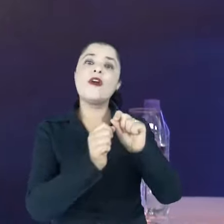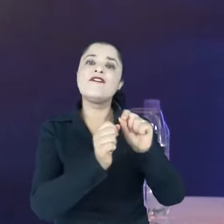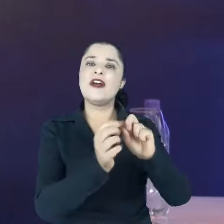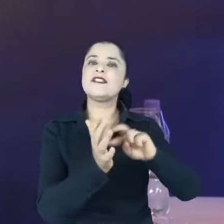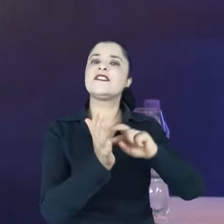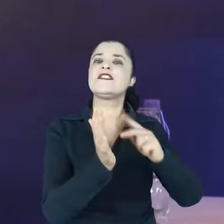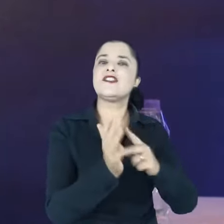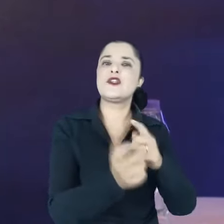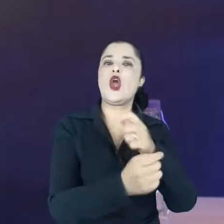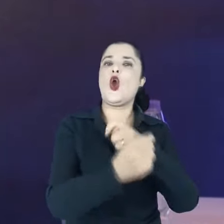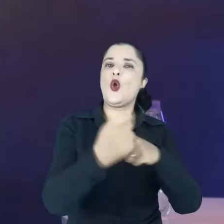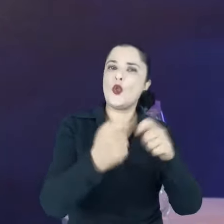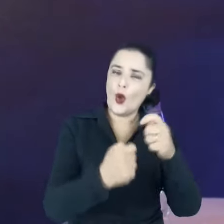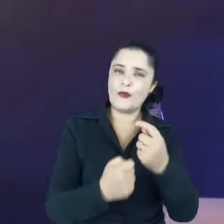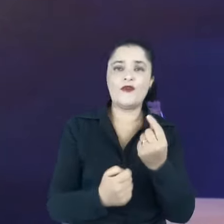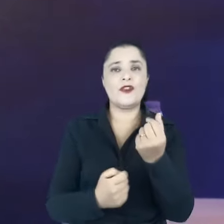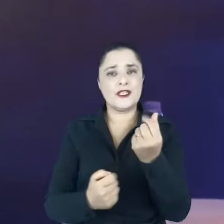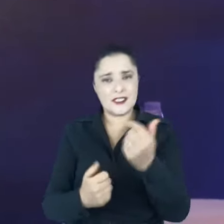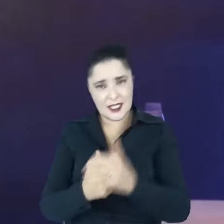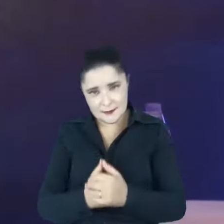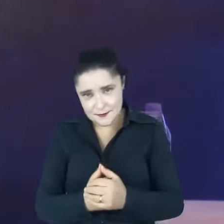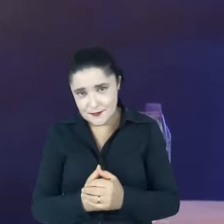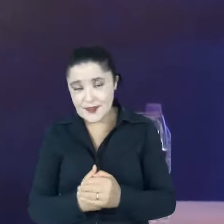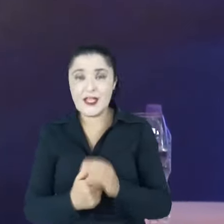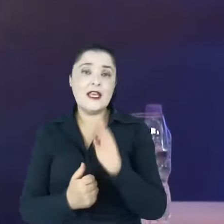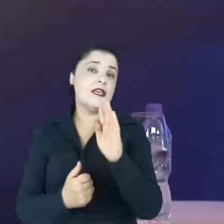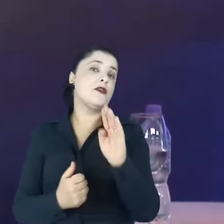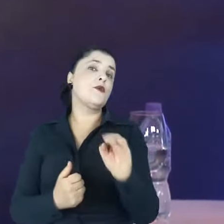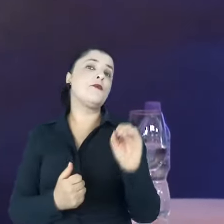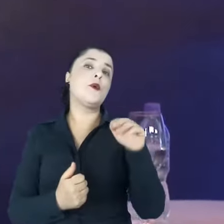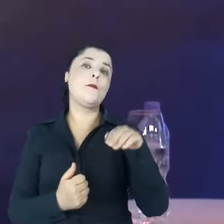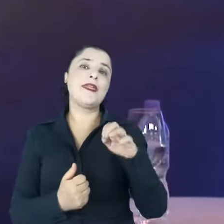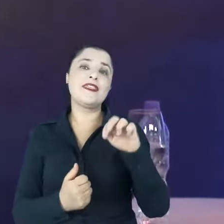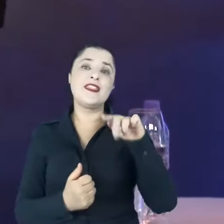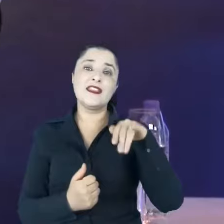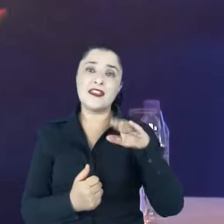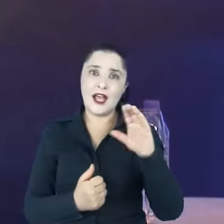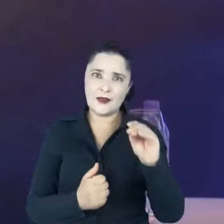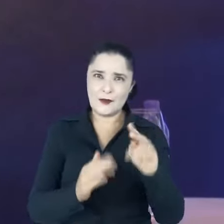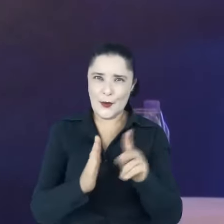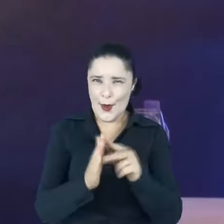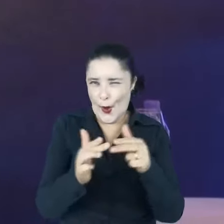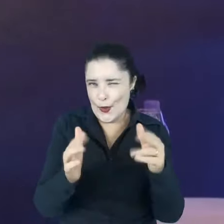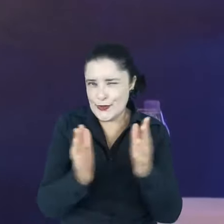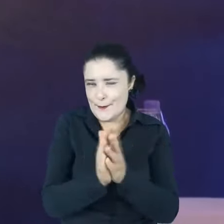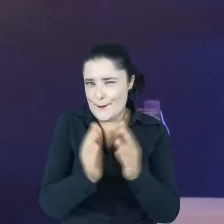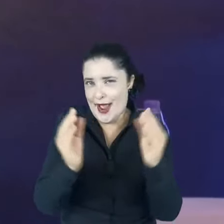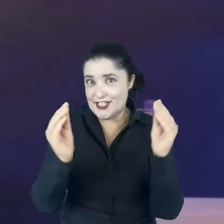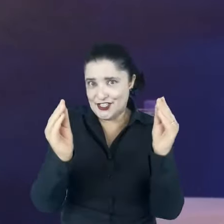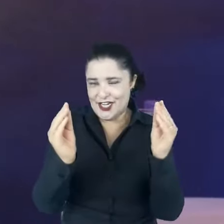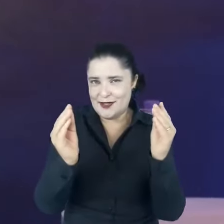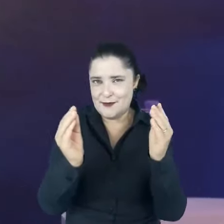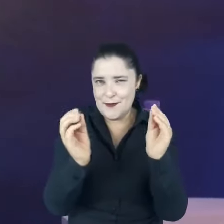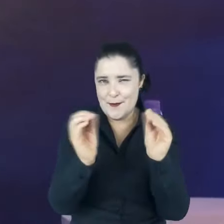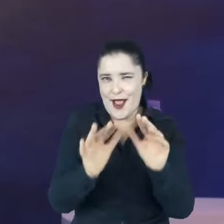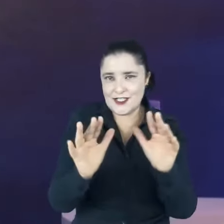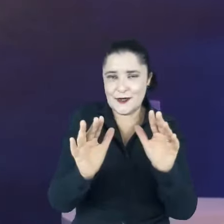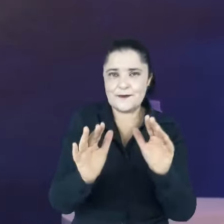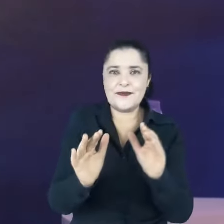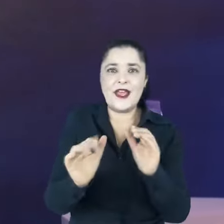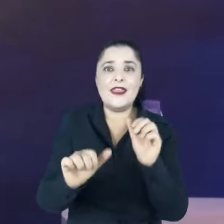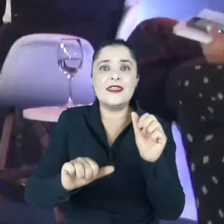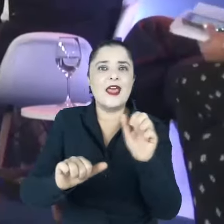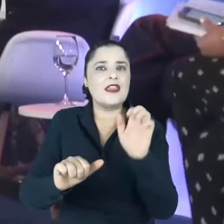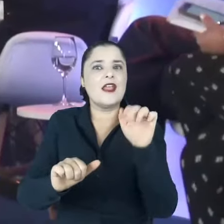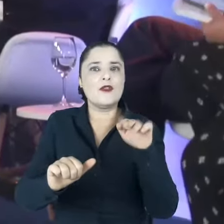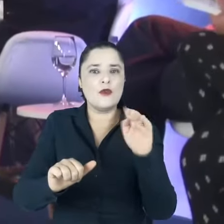econômico-financeiro. E o biometano tem uma coisa um pouco mágica, a exemplo do etanol, de transformar resíduos